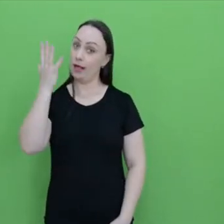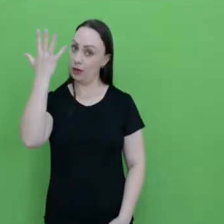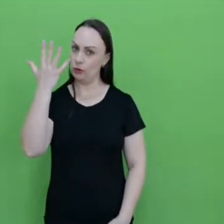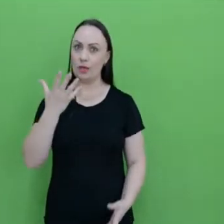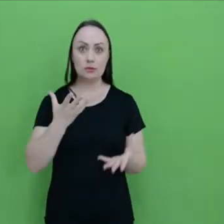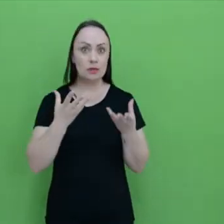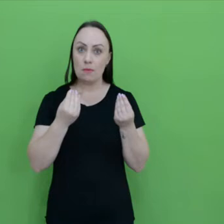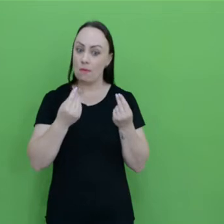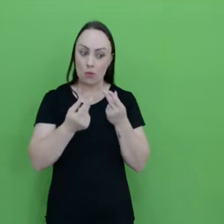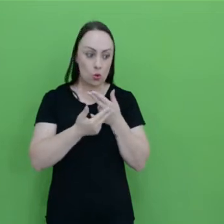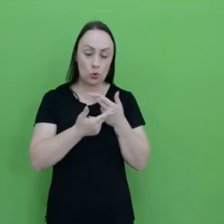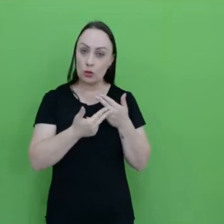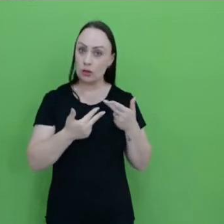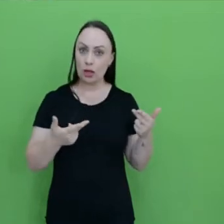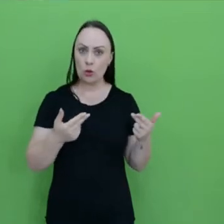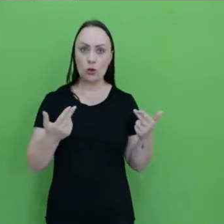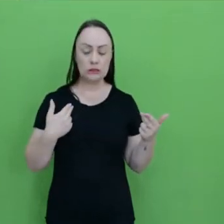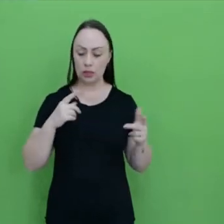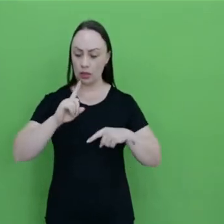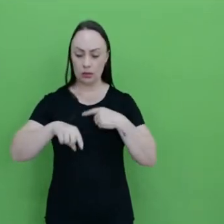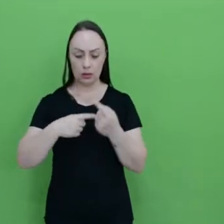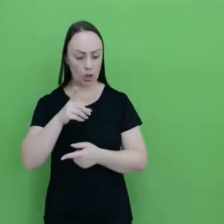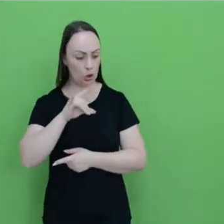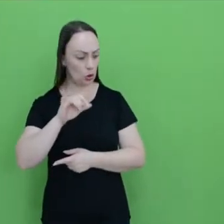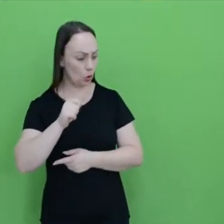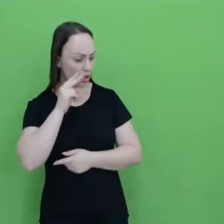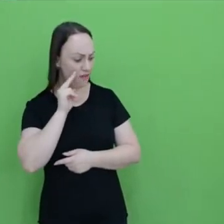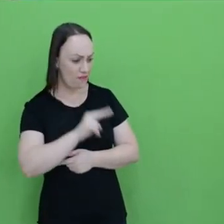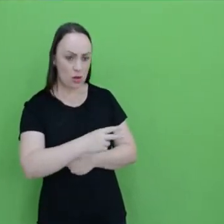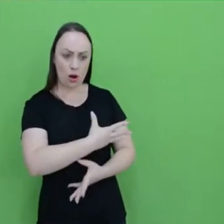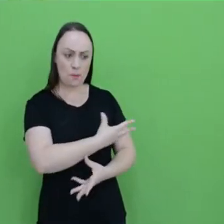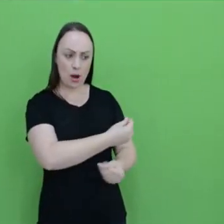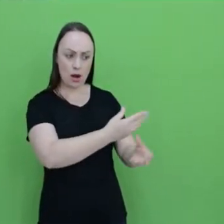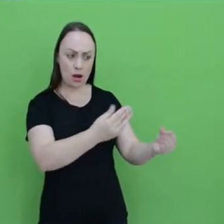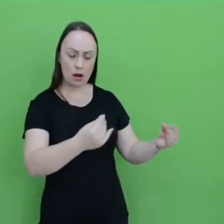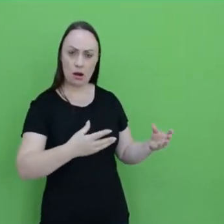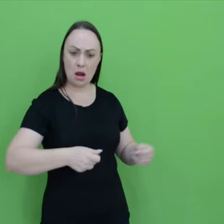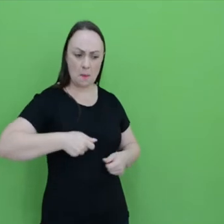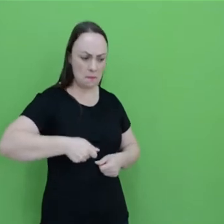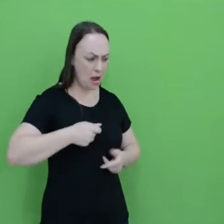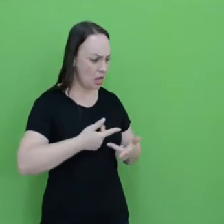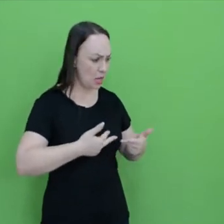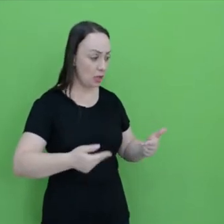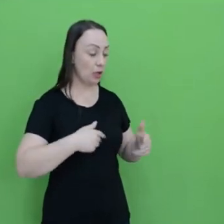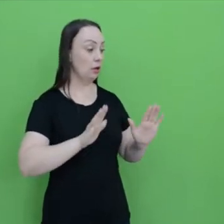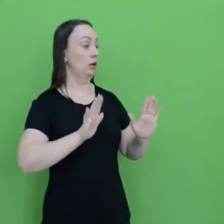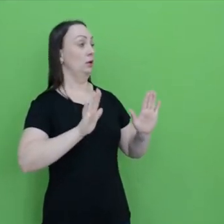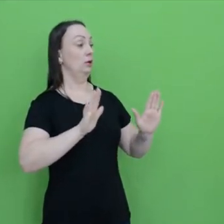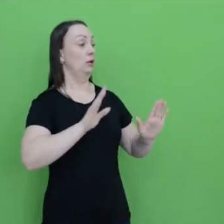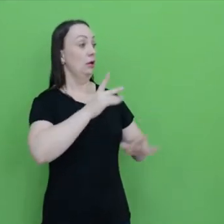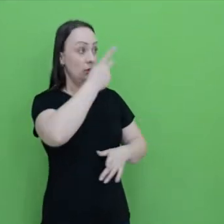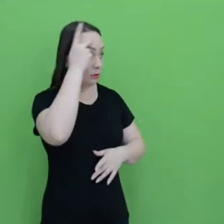era muita coisa. Quando Doia viu a quantidade de objetos, de bagagem, ela disse: